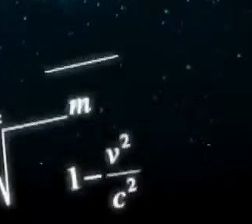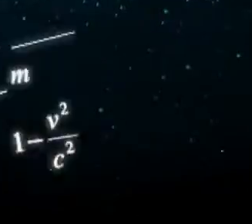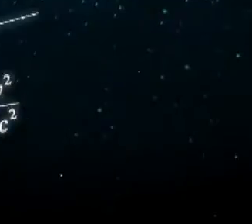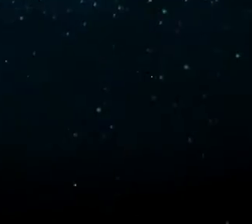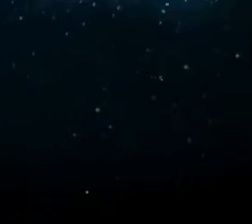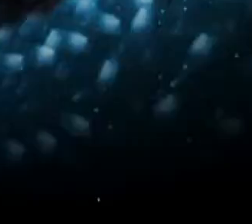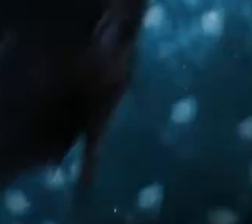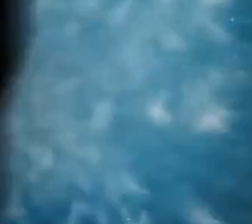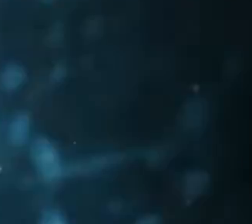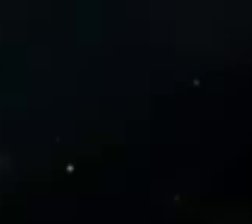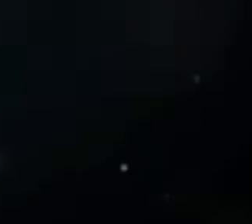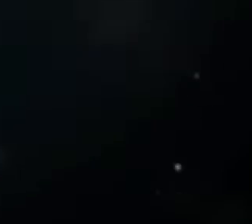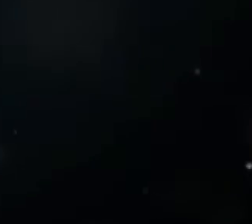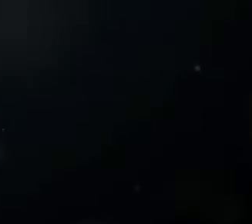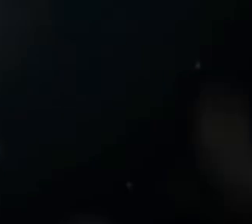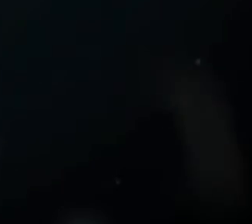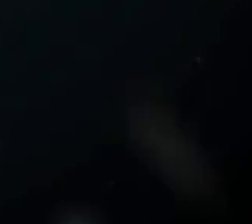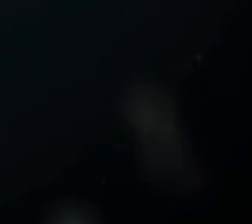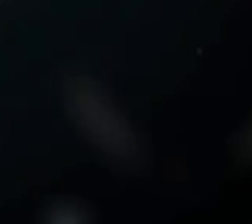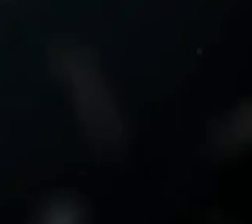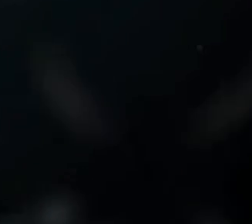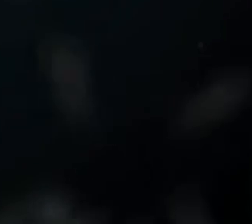E aí